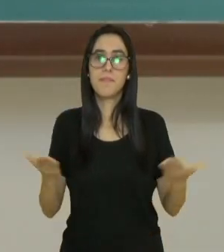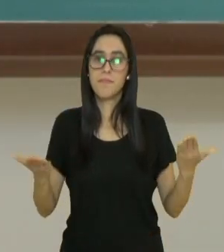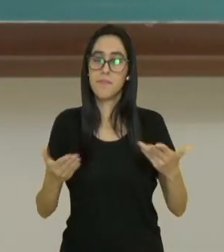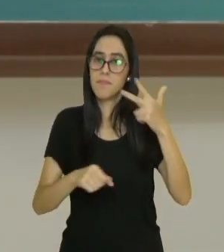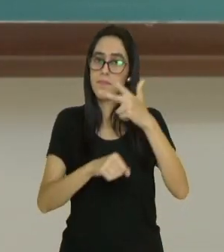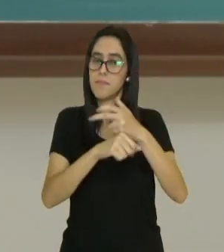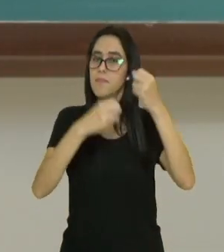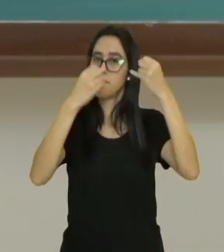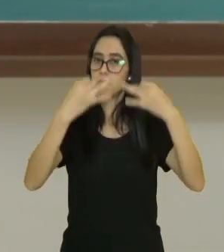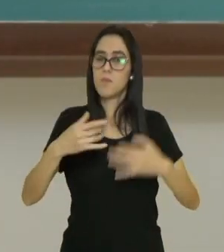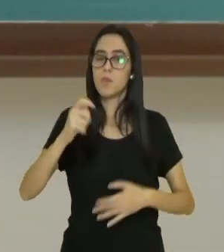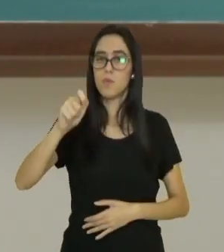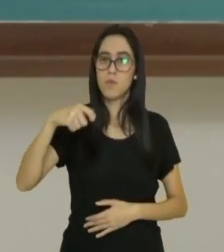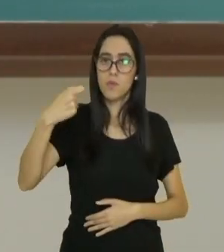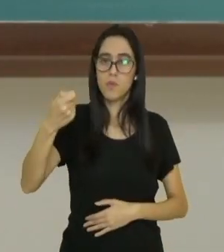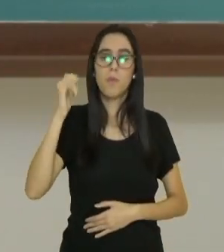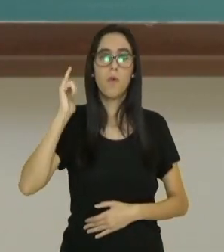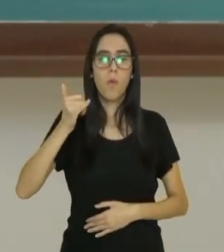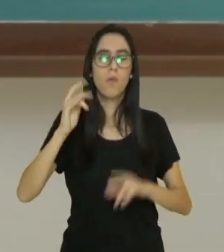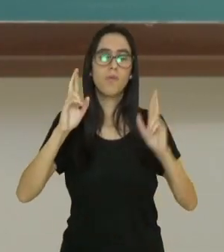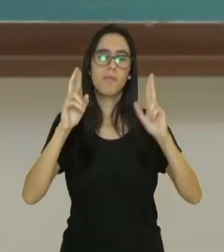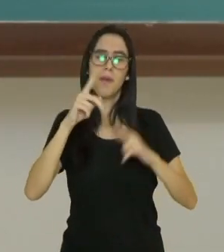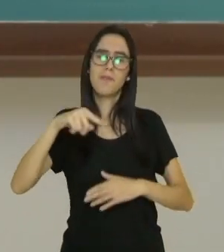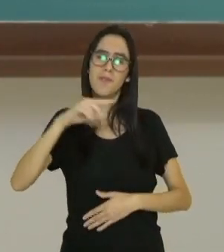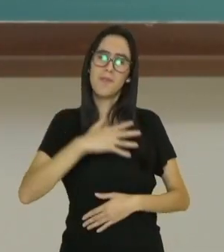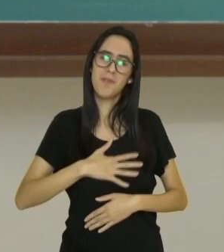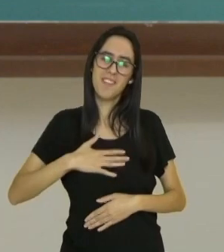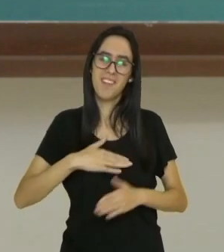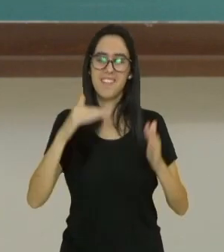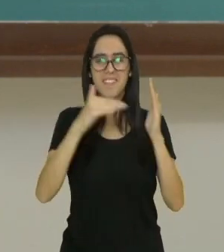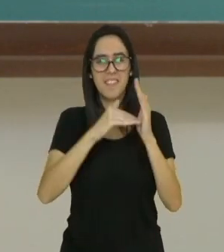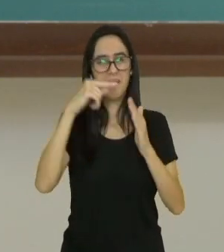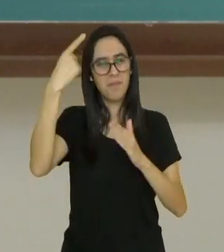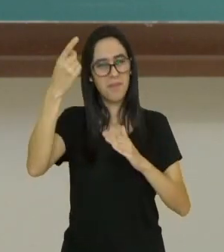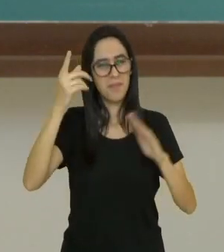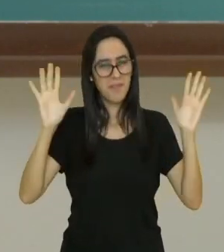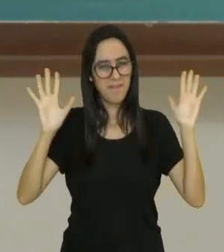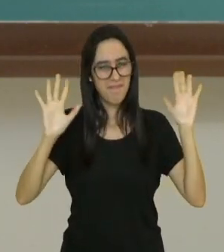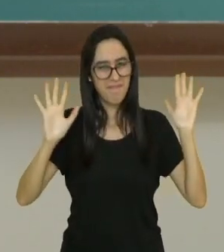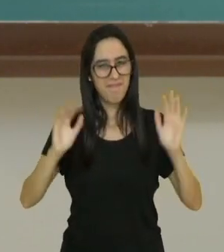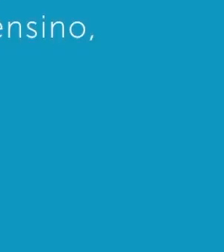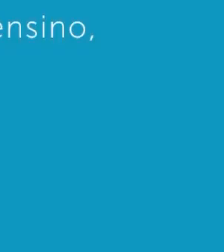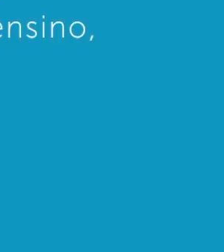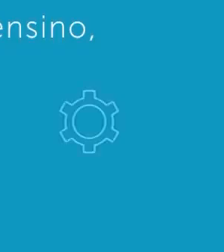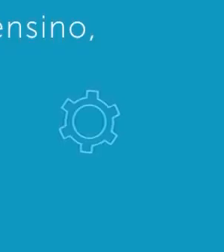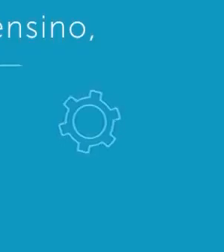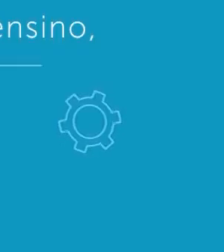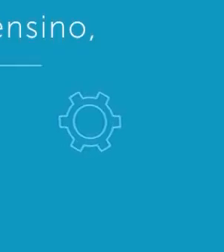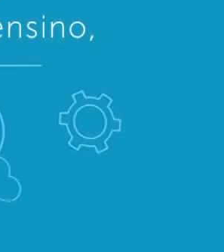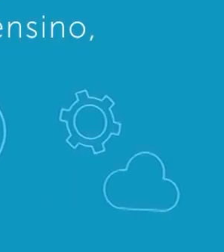Então, nesse vídeo falamos sobre conto, espero que vocês tenham gostado e até breve.